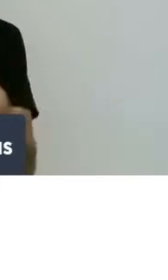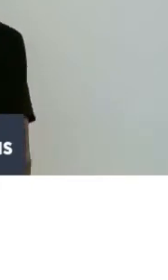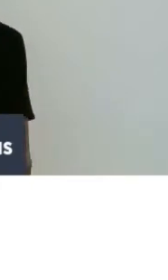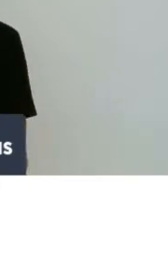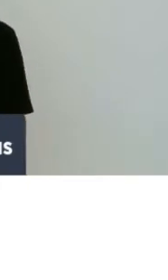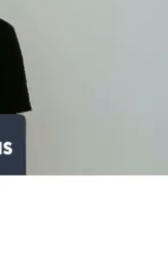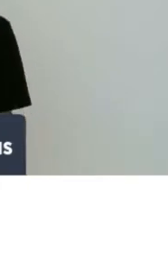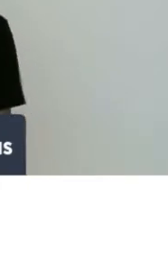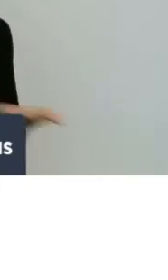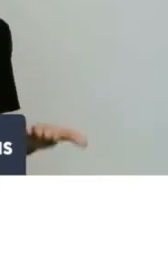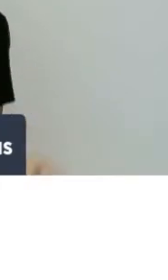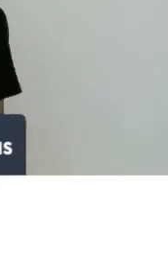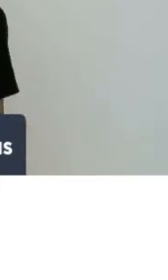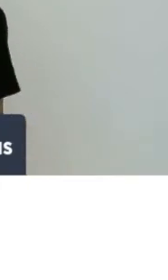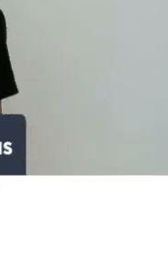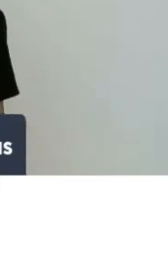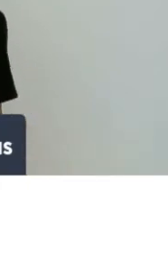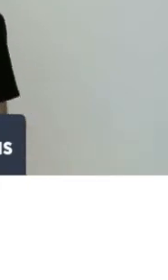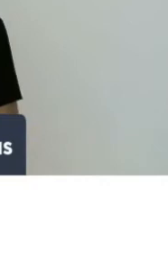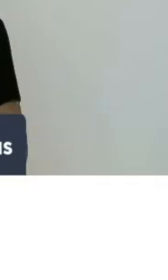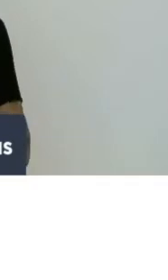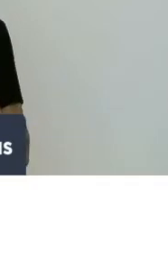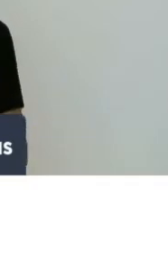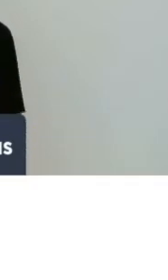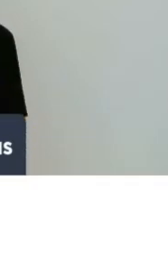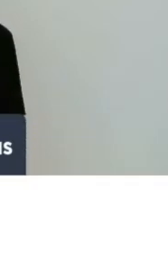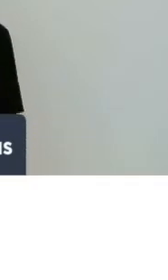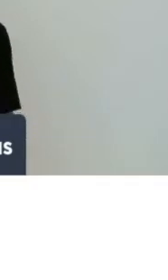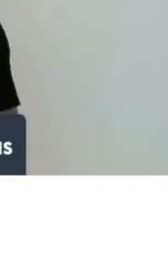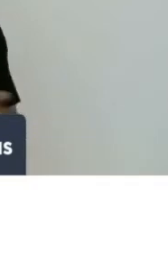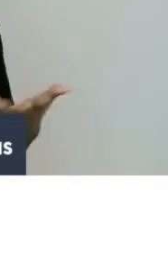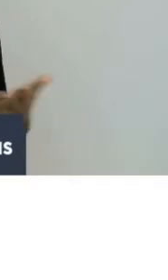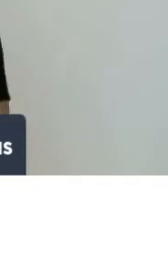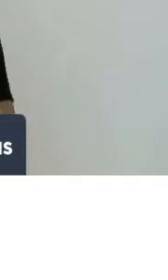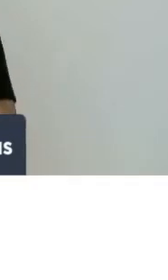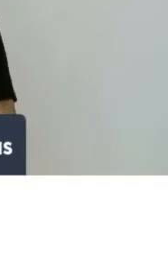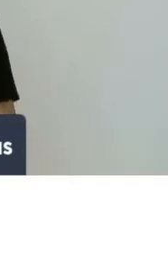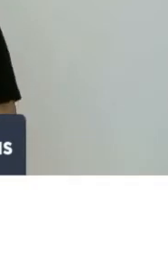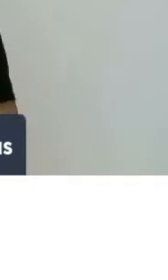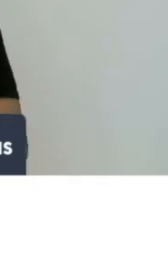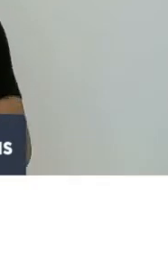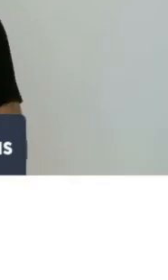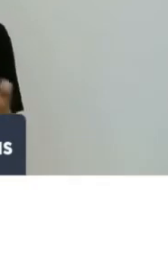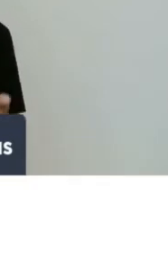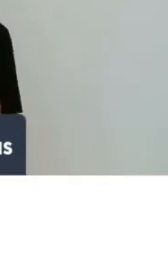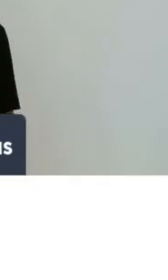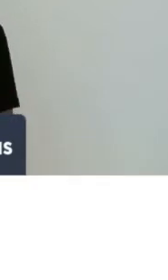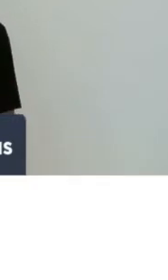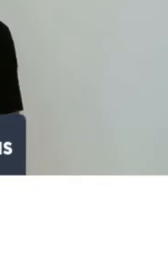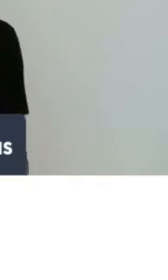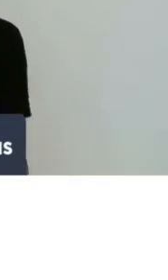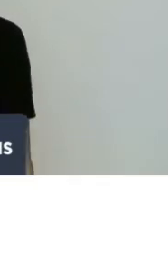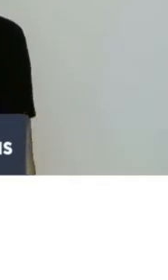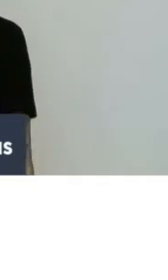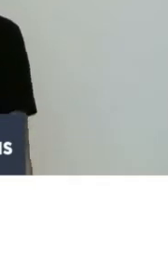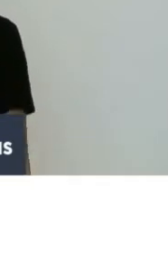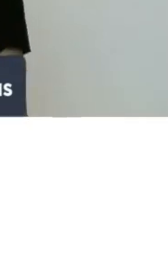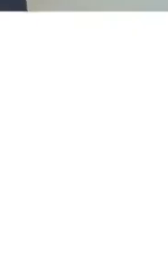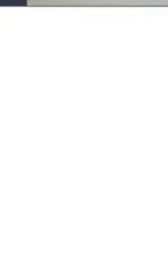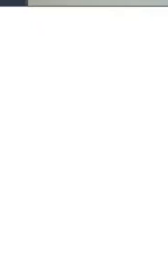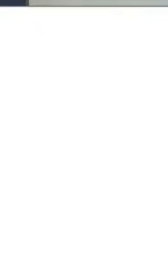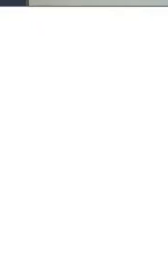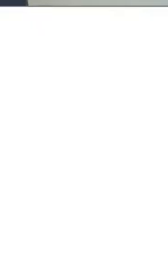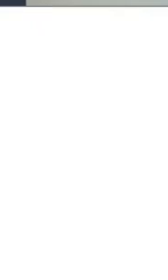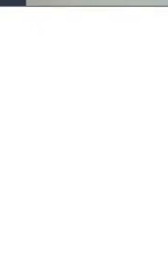nosso presente. E para essa conversa hoje, a gente vai ter a presença do Ciro Barcelos. Ciro é